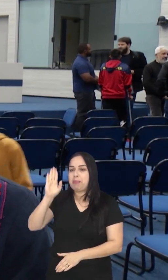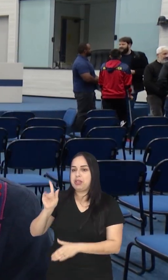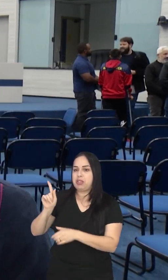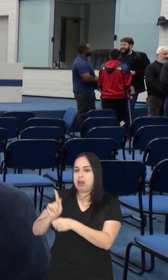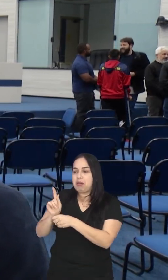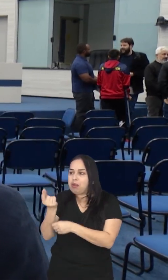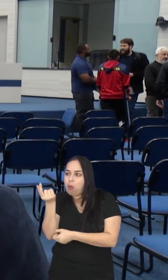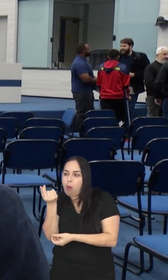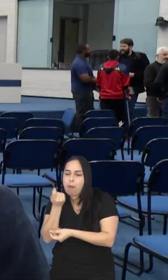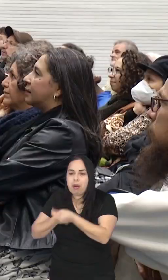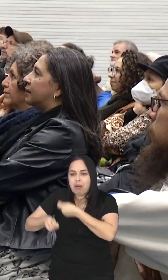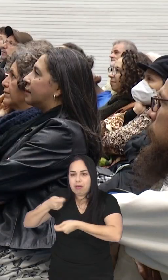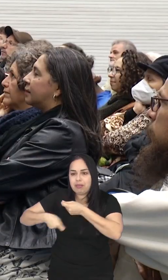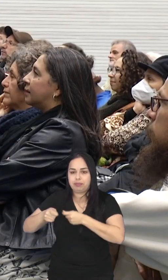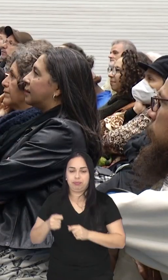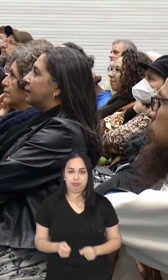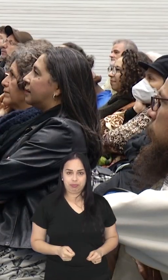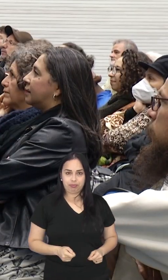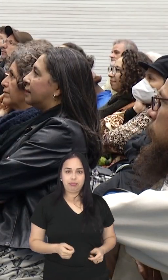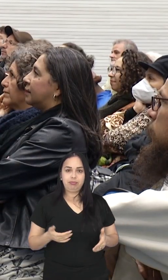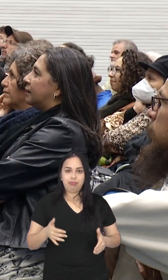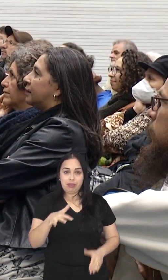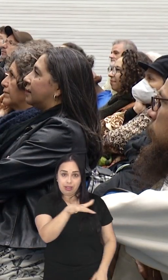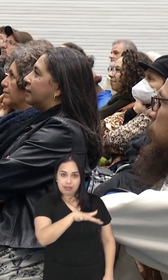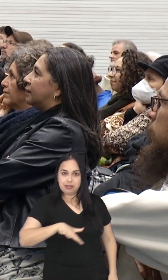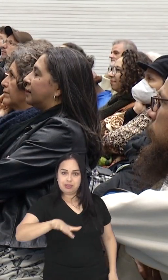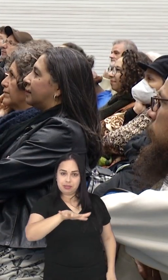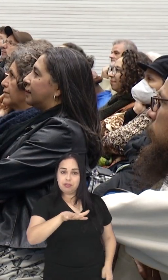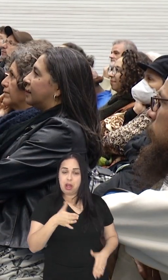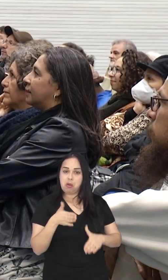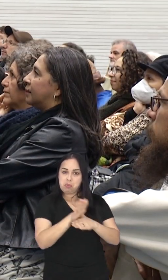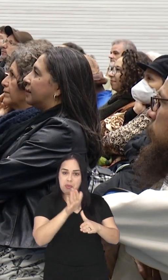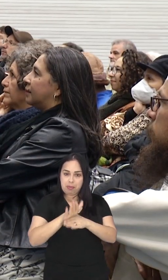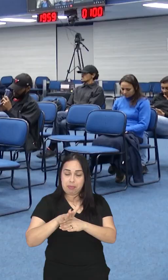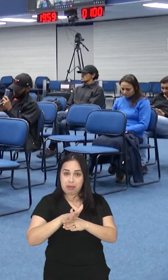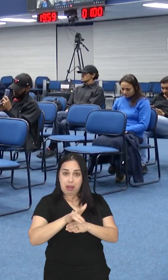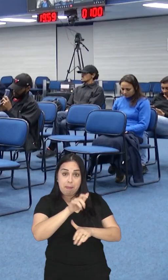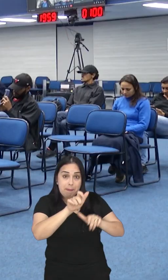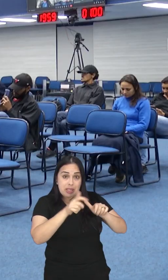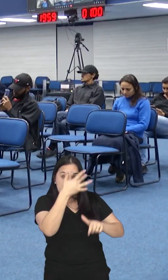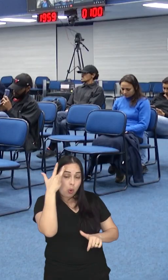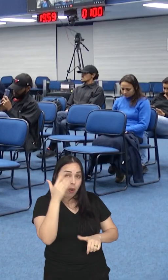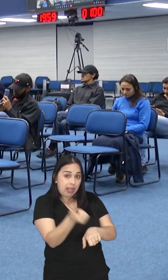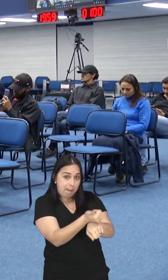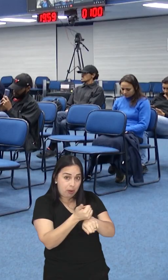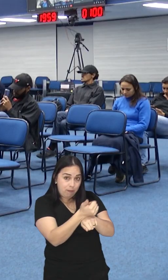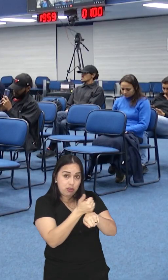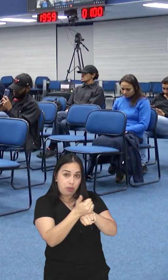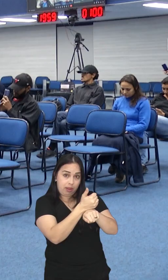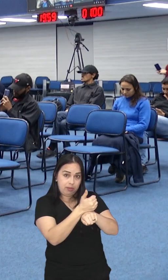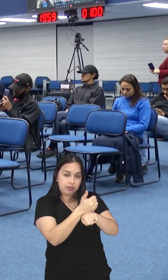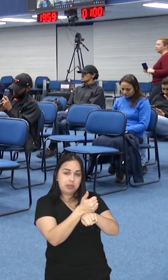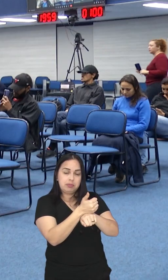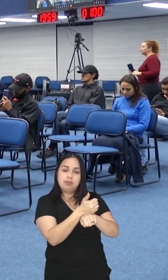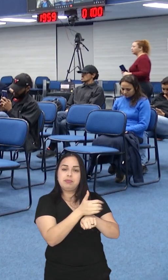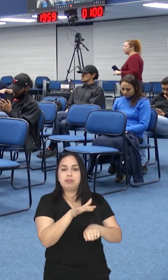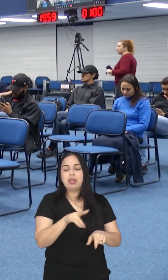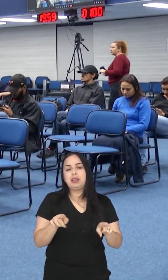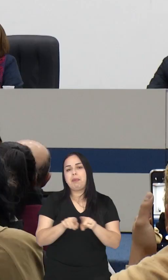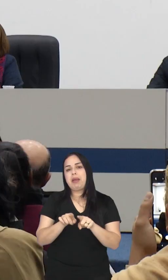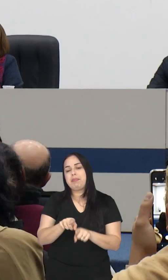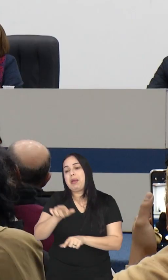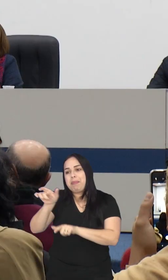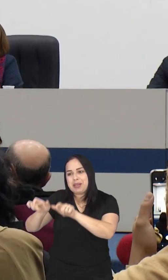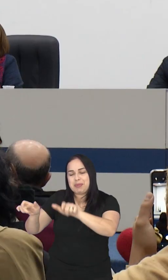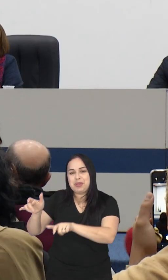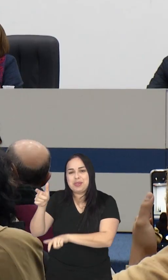gestão desses recursos e o desenvolvimento do setor será benéfico Tanto para quem trabalha diretamente com a cultura